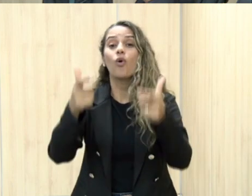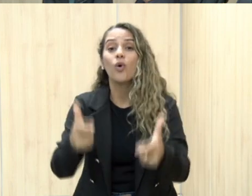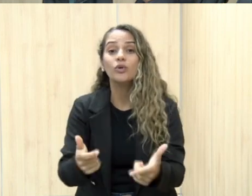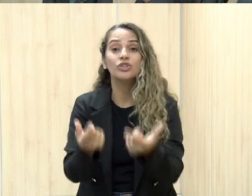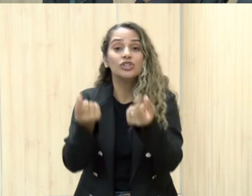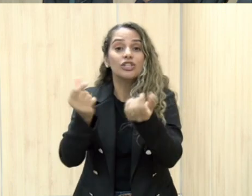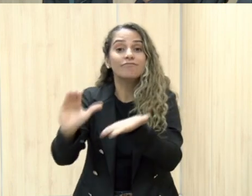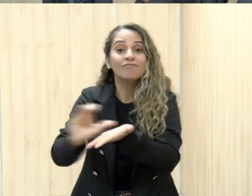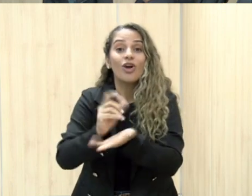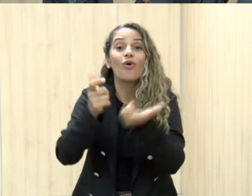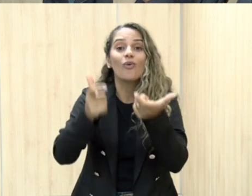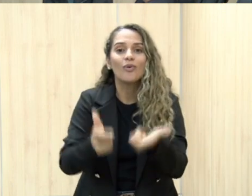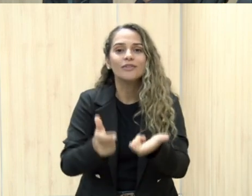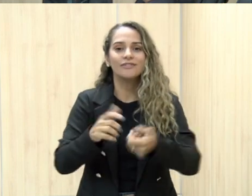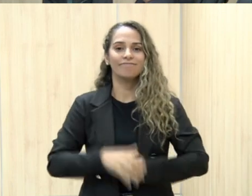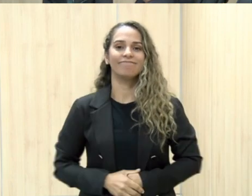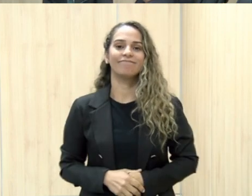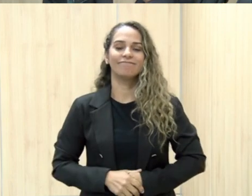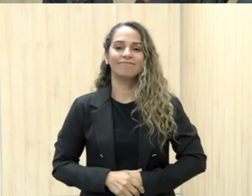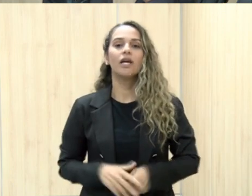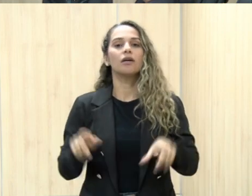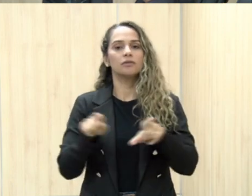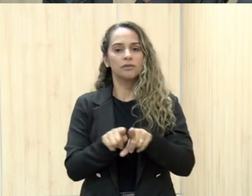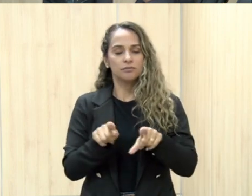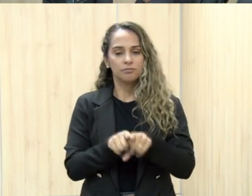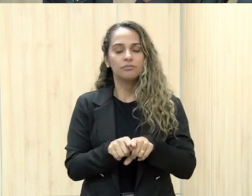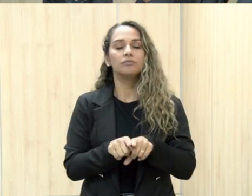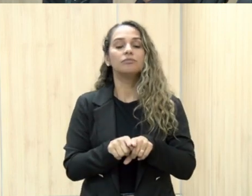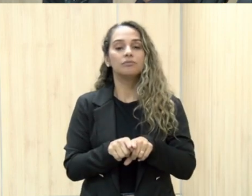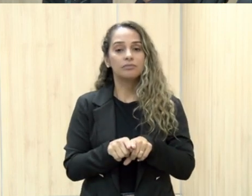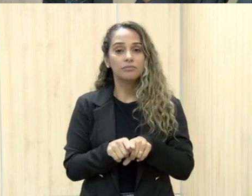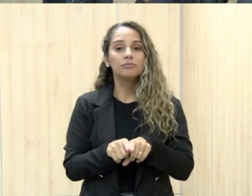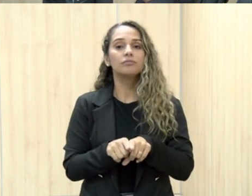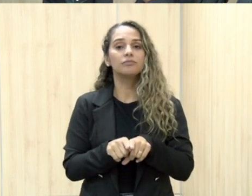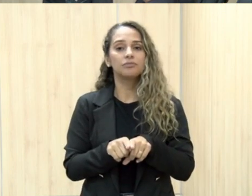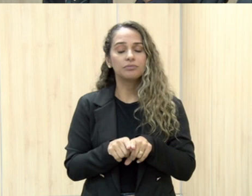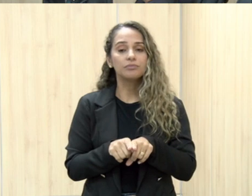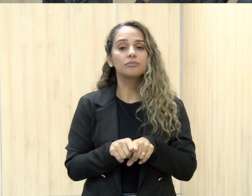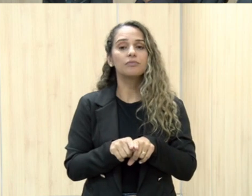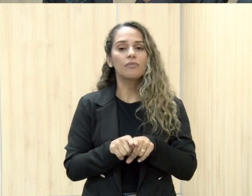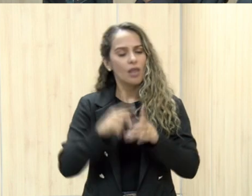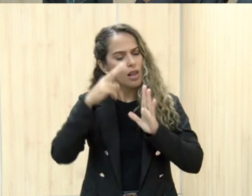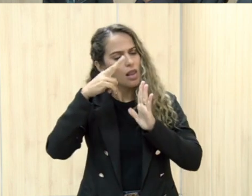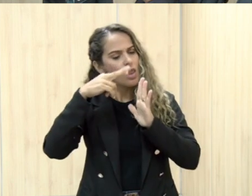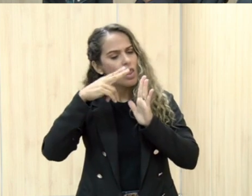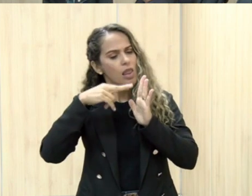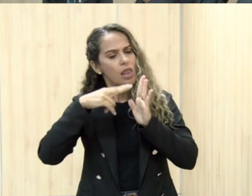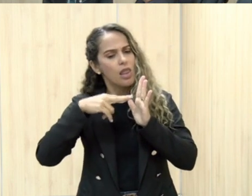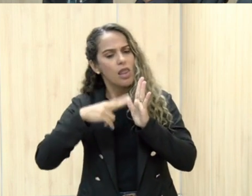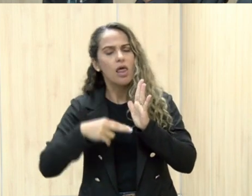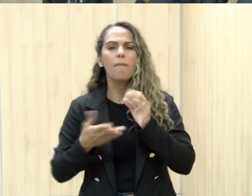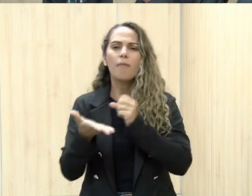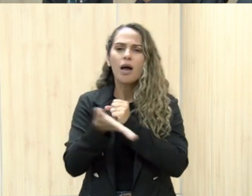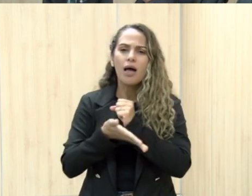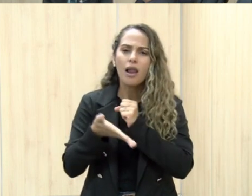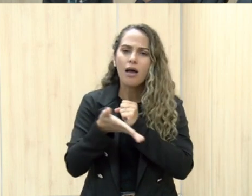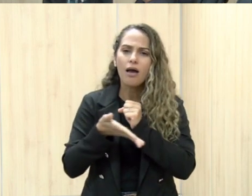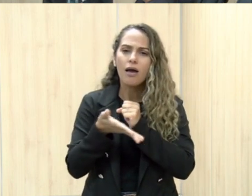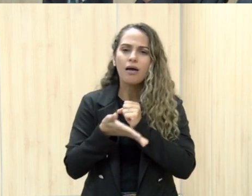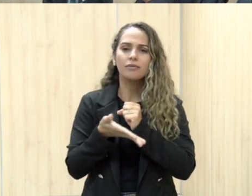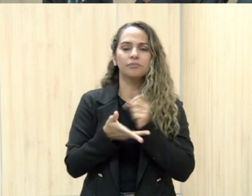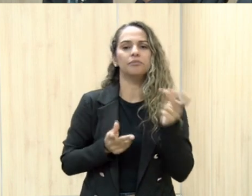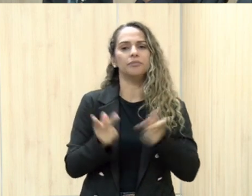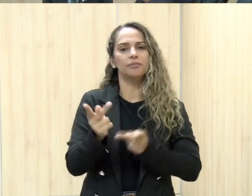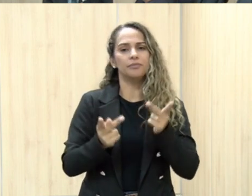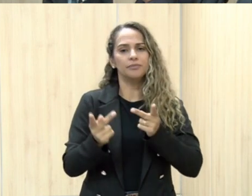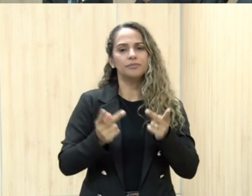competente a demais ainda que numa análise superficial do projeto do